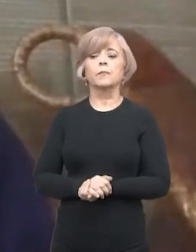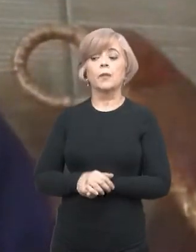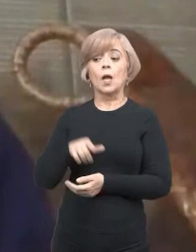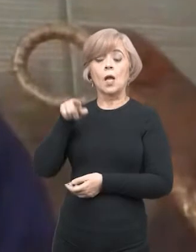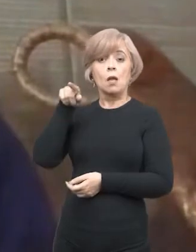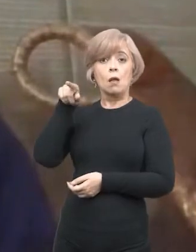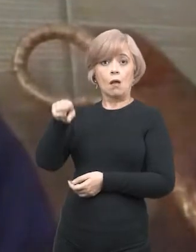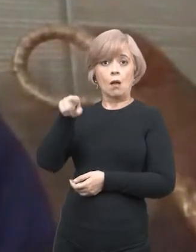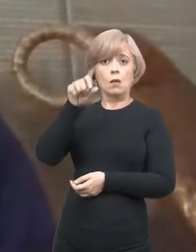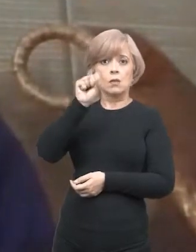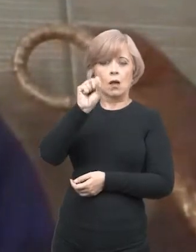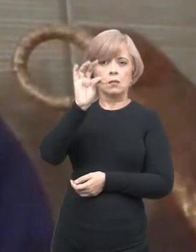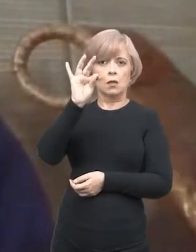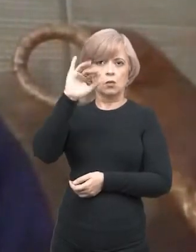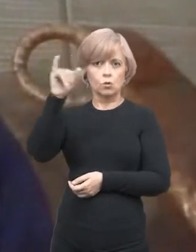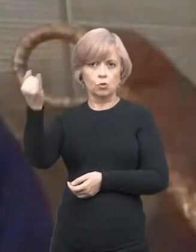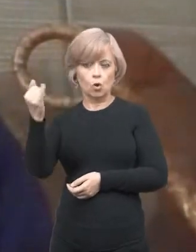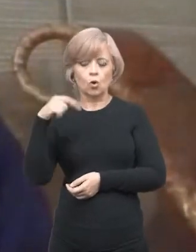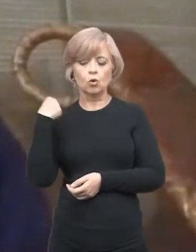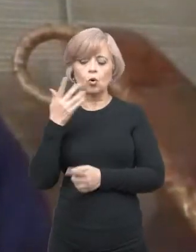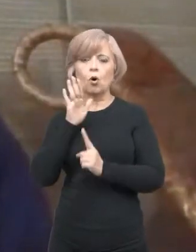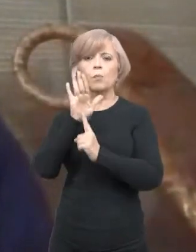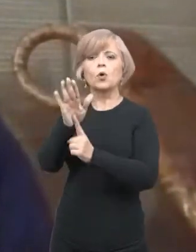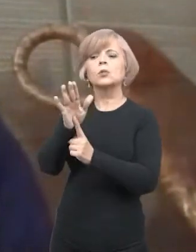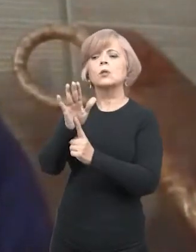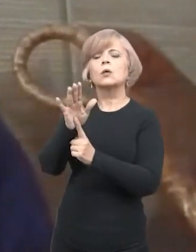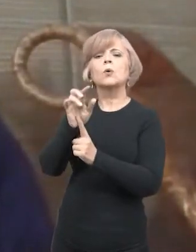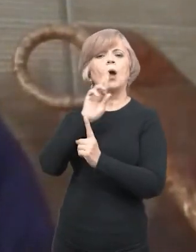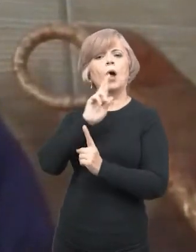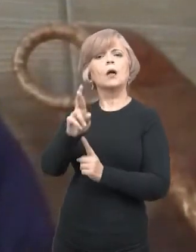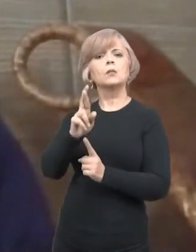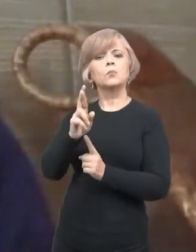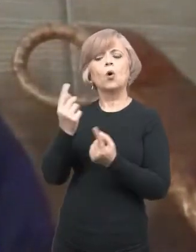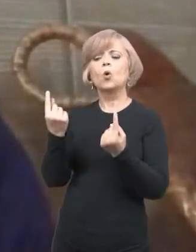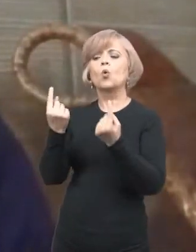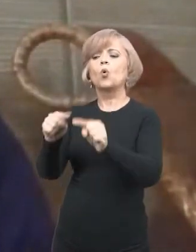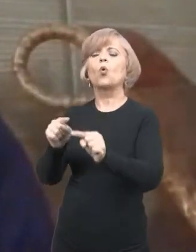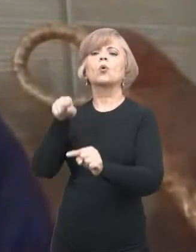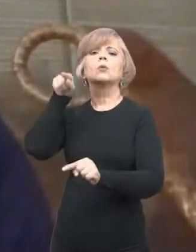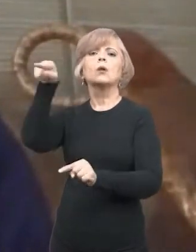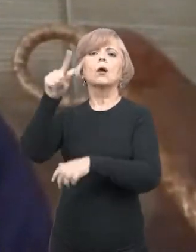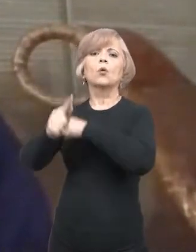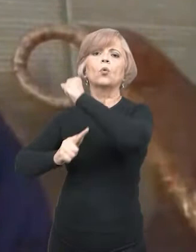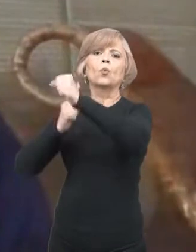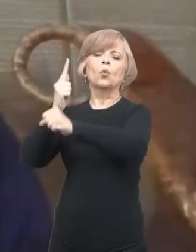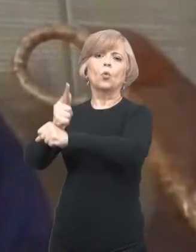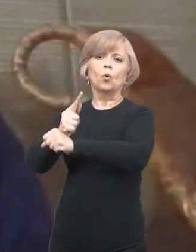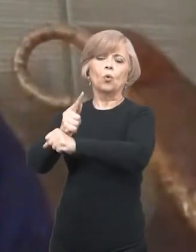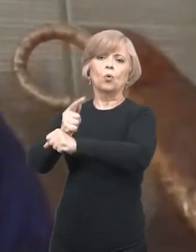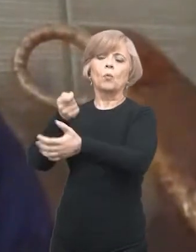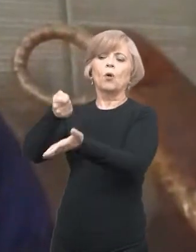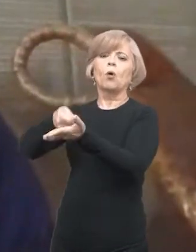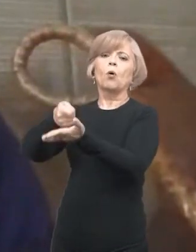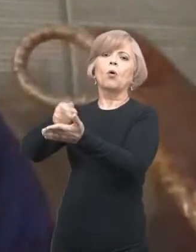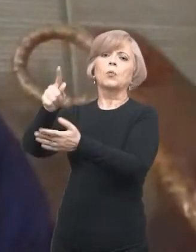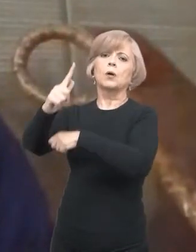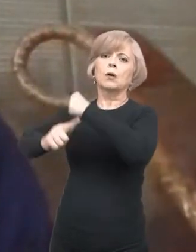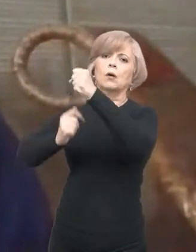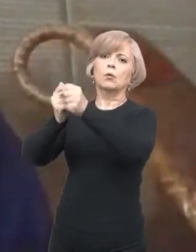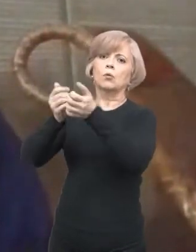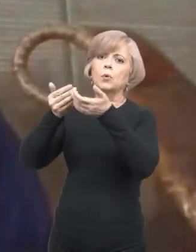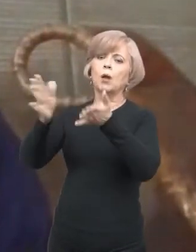STJ, sendo recurso ordinário, nós apresentamos resposta, contra-razões para a